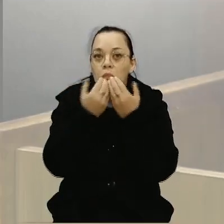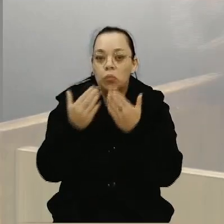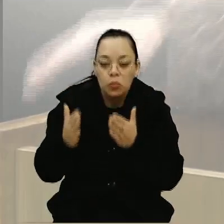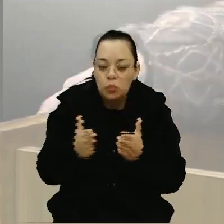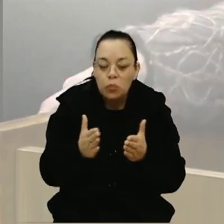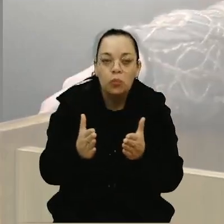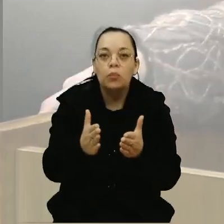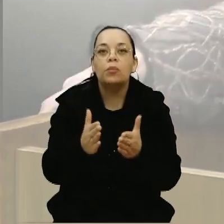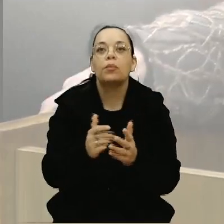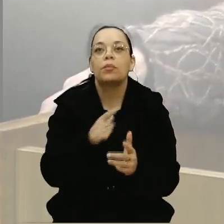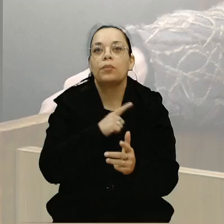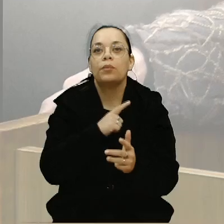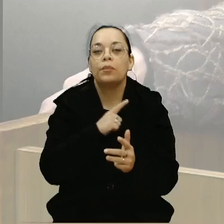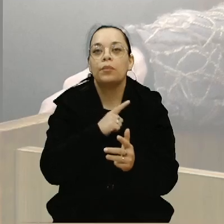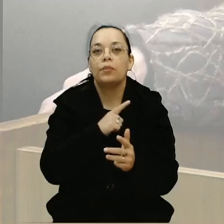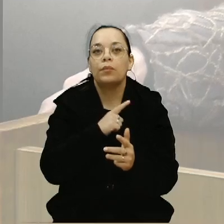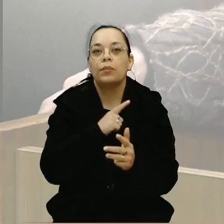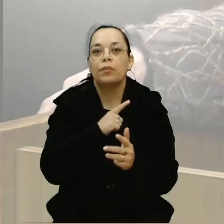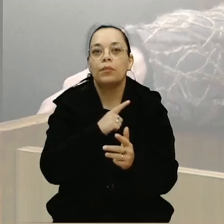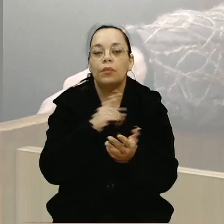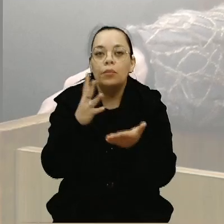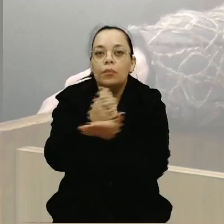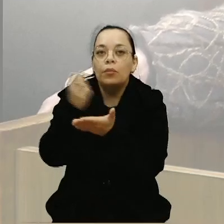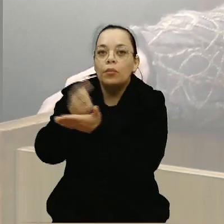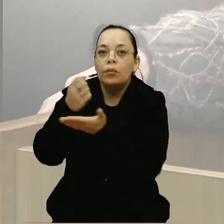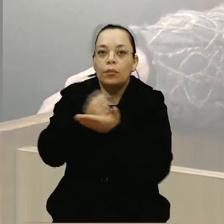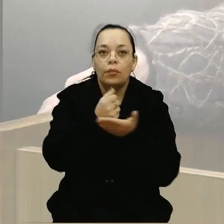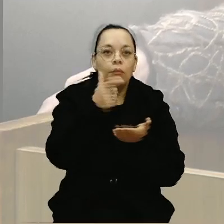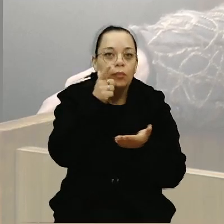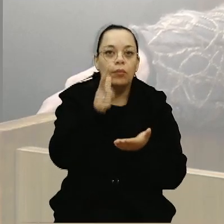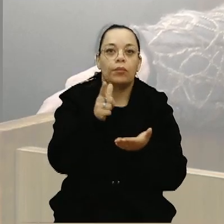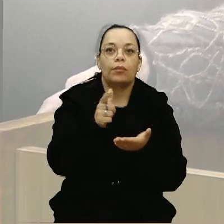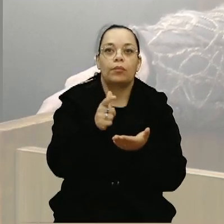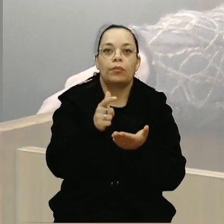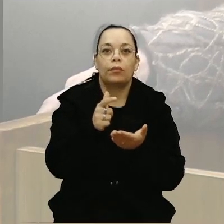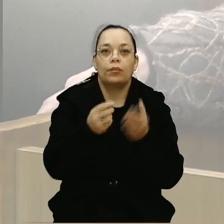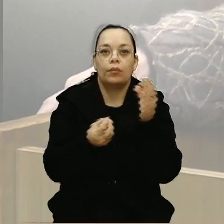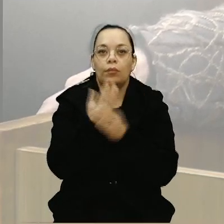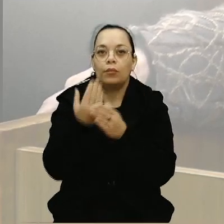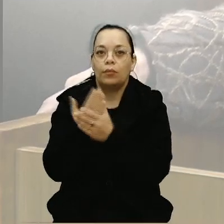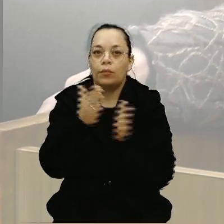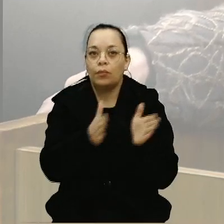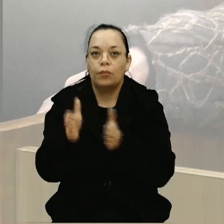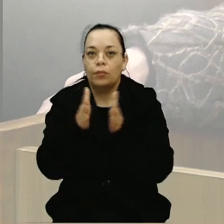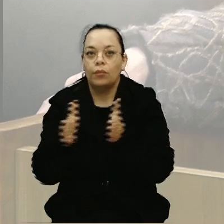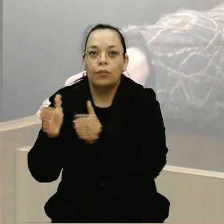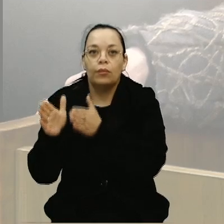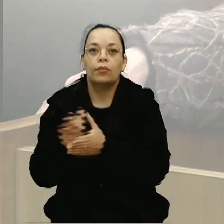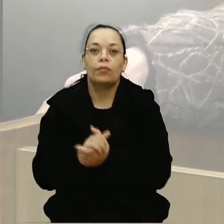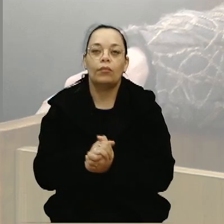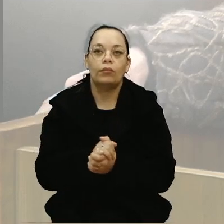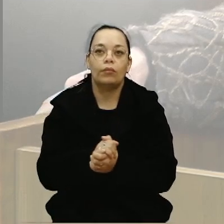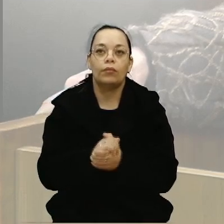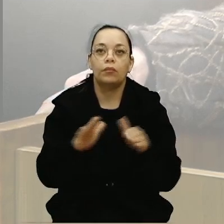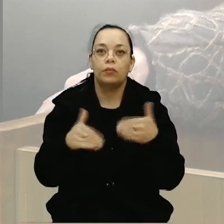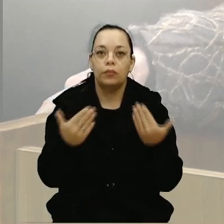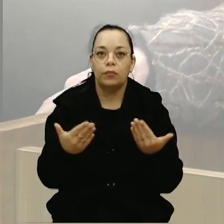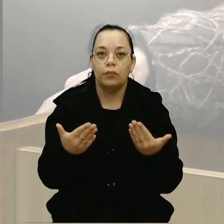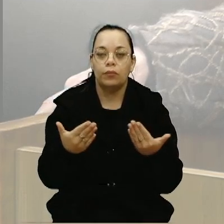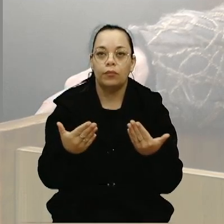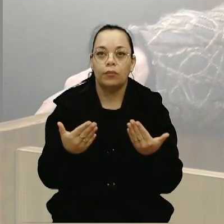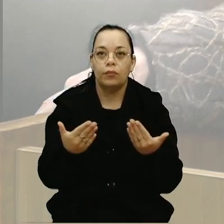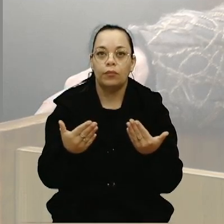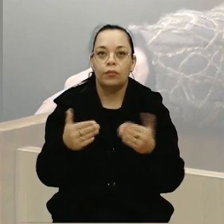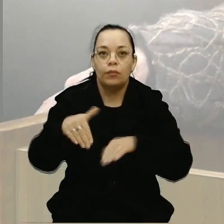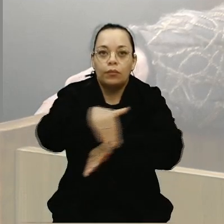poder tirar a sua safra da produção. Então, a